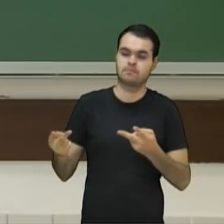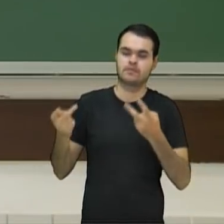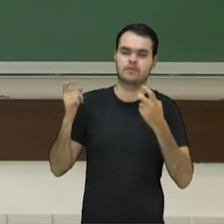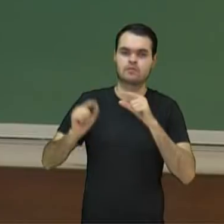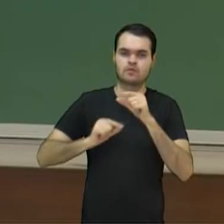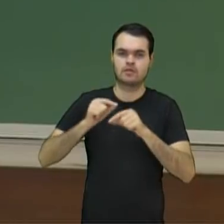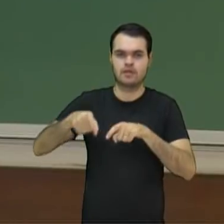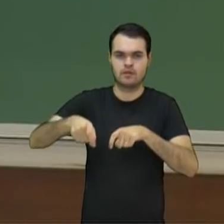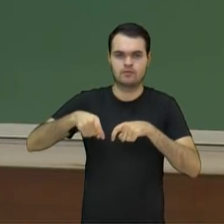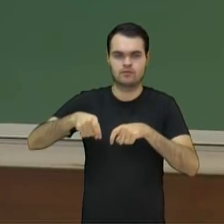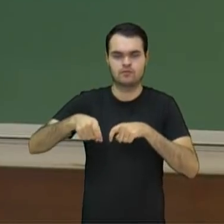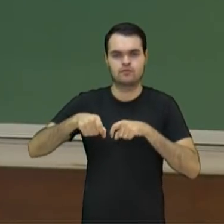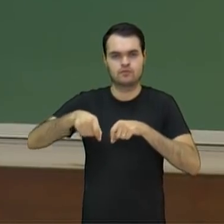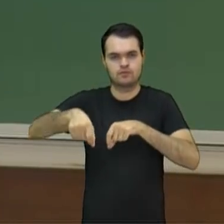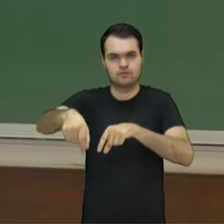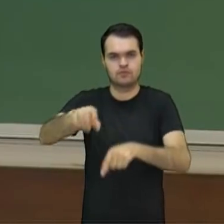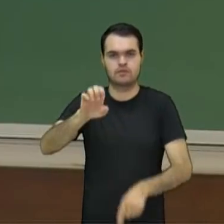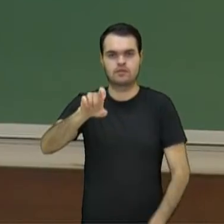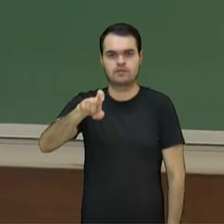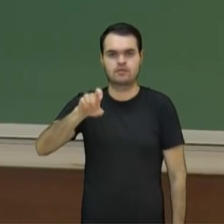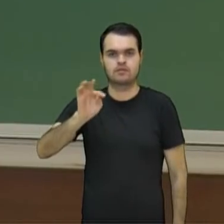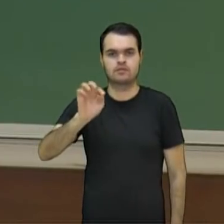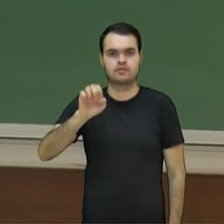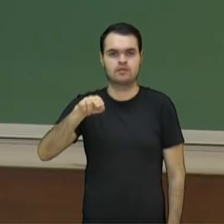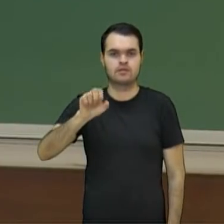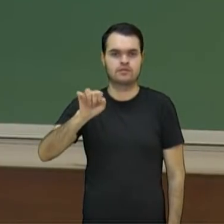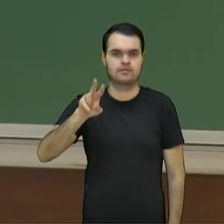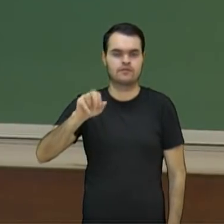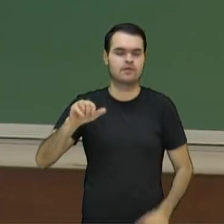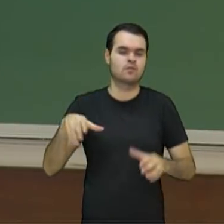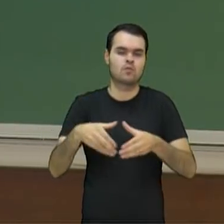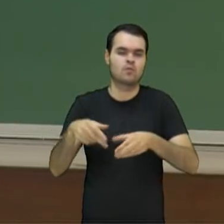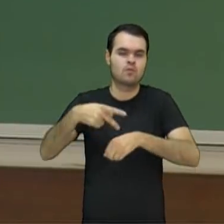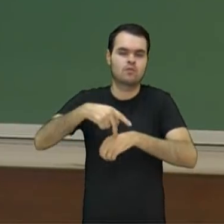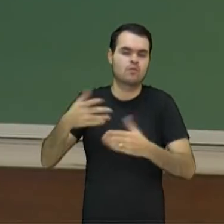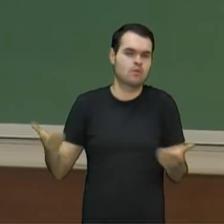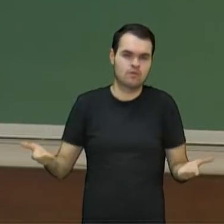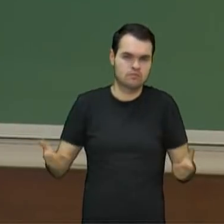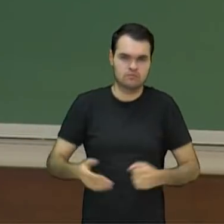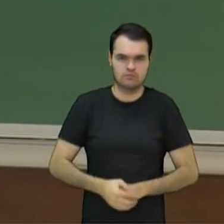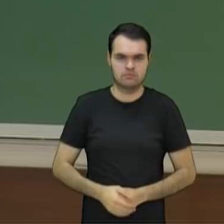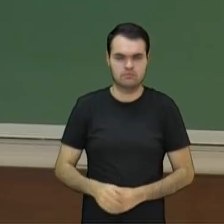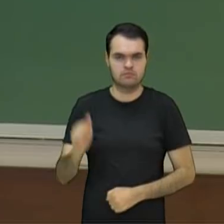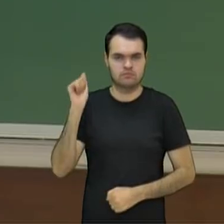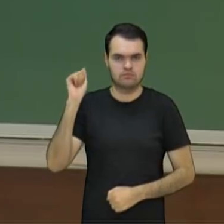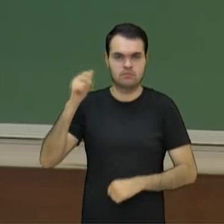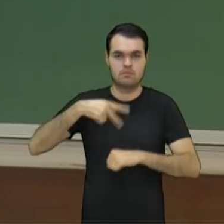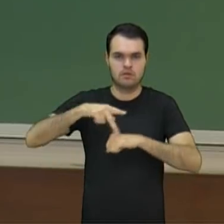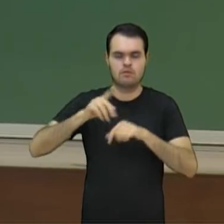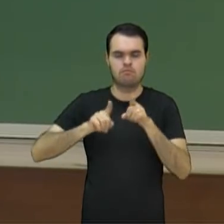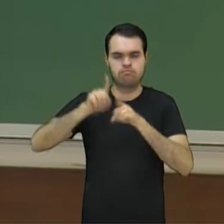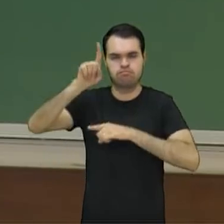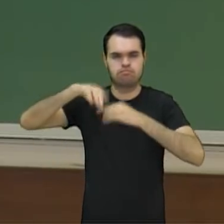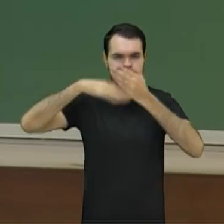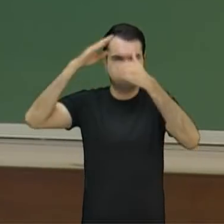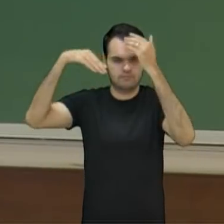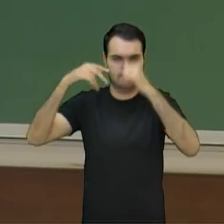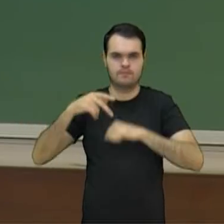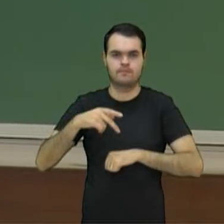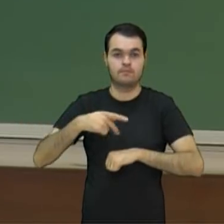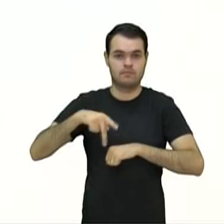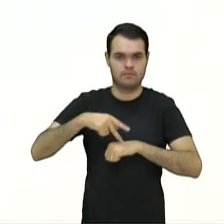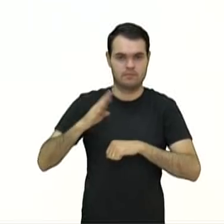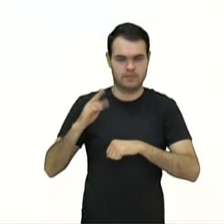agricultura extensiva, ela vai ser praticada em qual grupo de países? Nos países com elevado desenvolvimento?